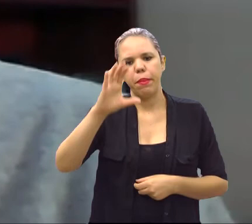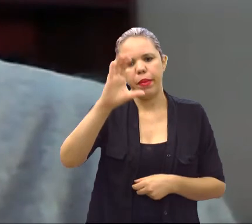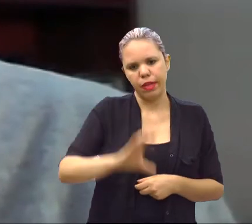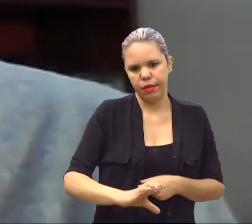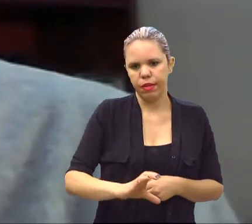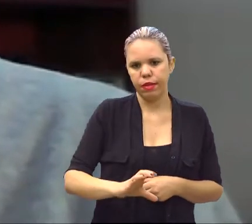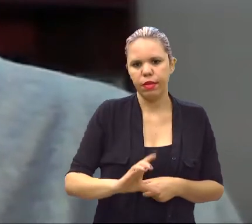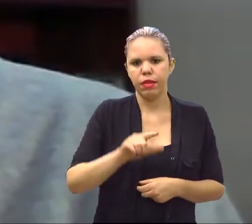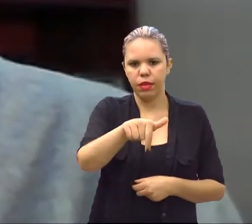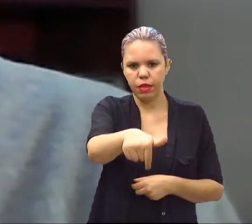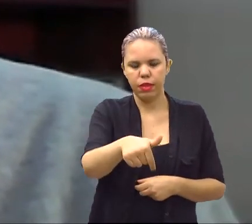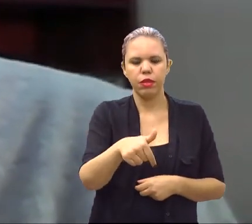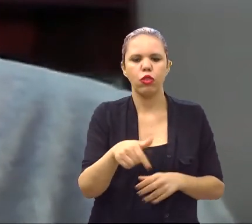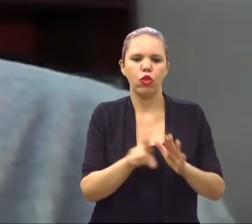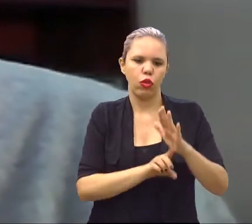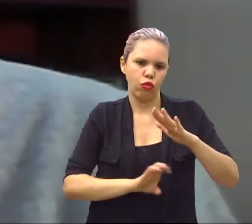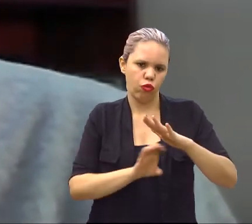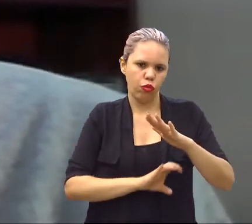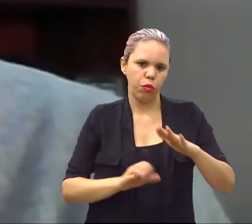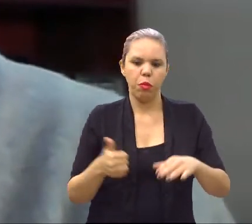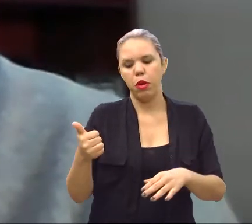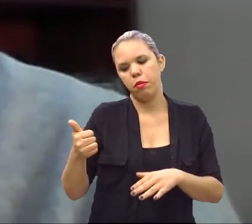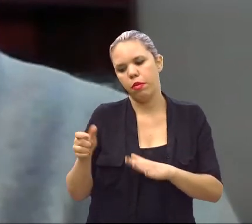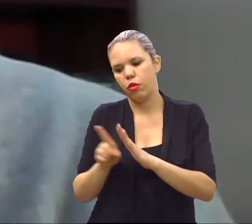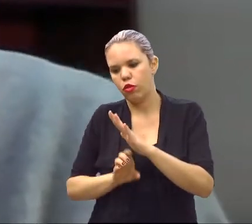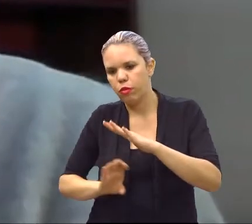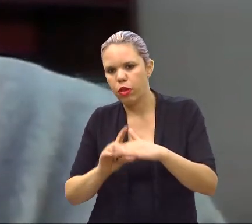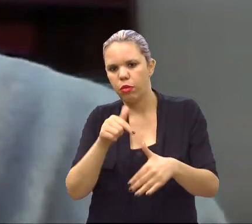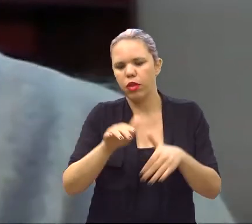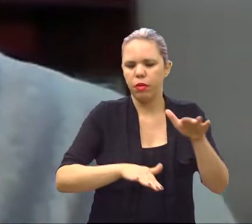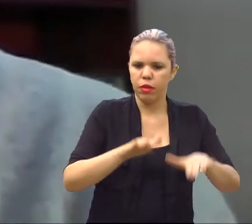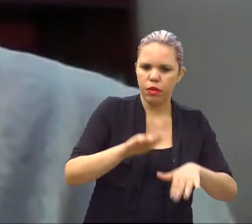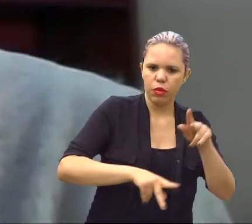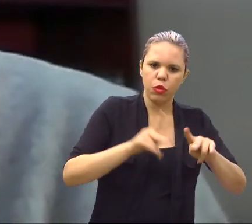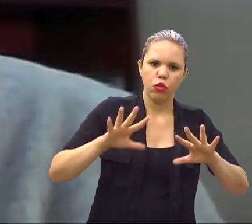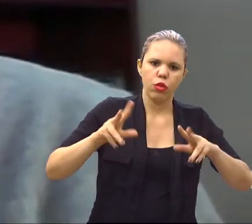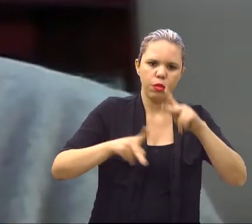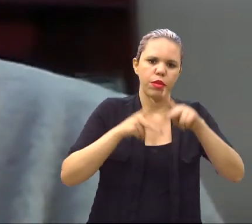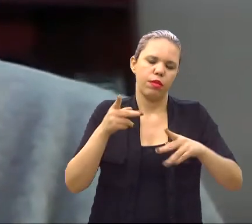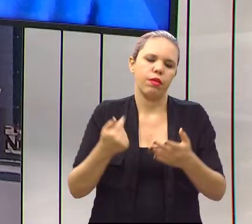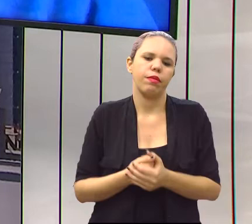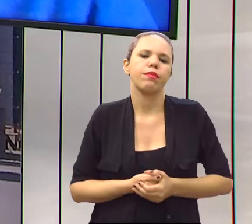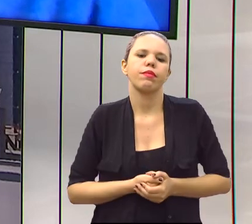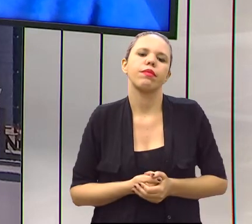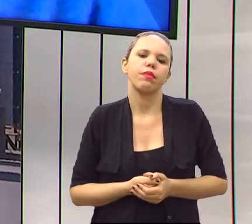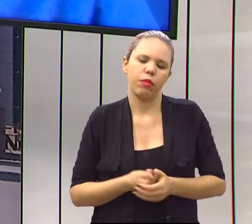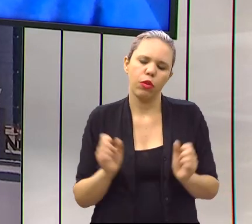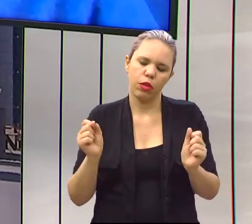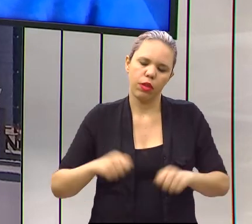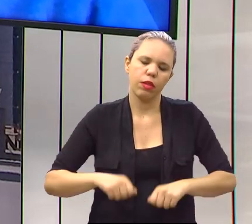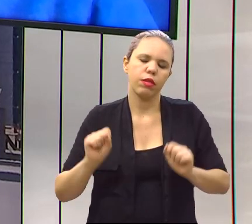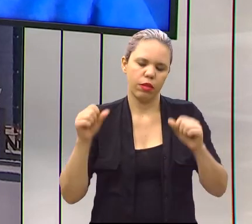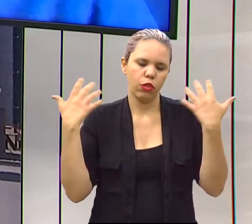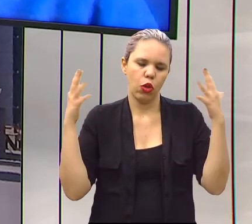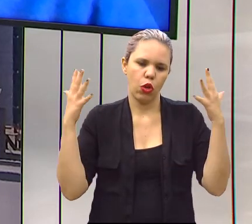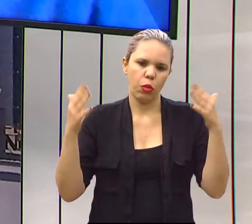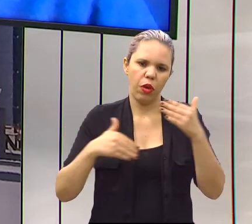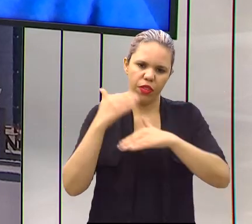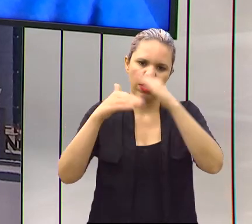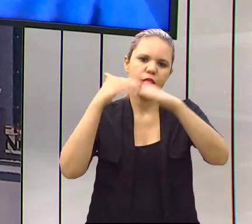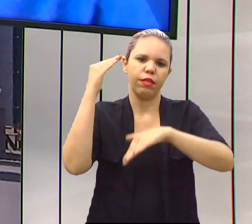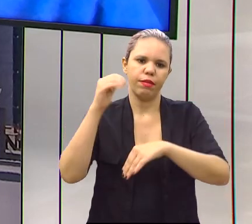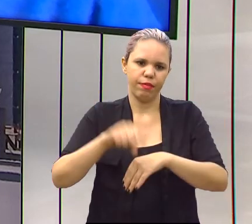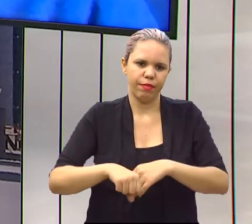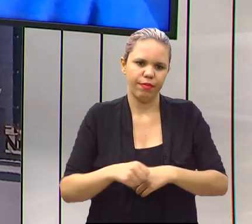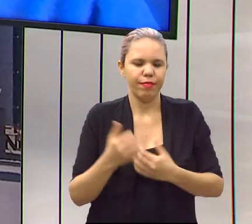o cidadão, depois o empresário, ou o primeiro empresário, temos que conscientizar toda a população. Mas podemos comemorar assim que